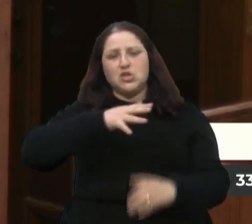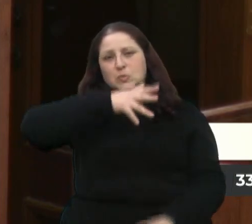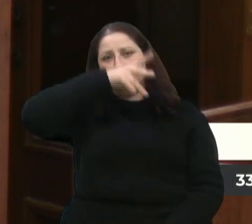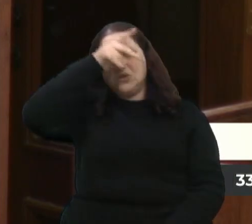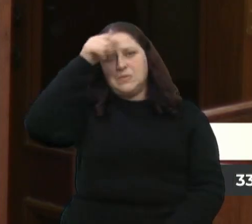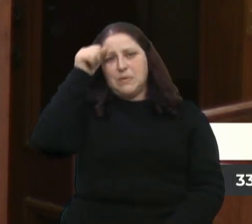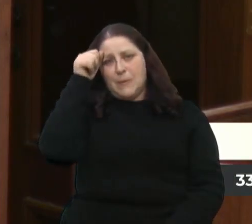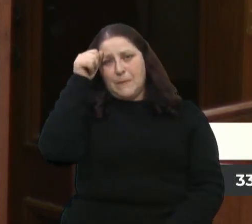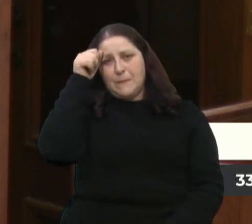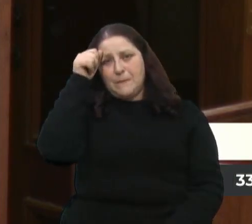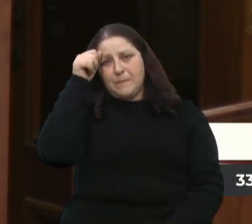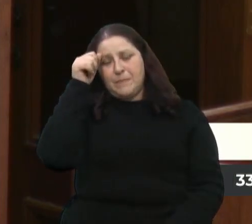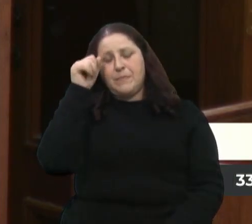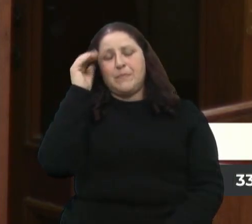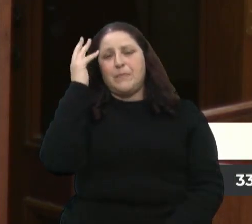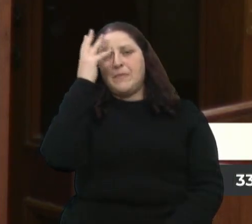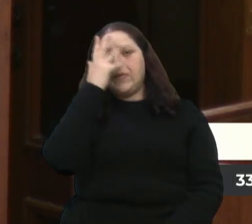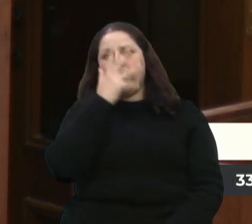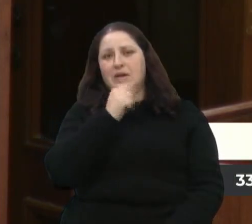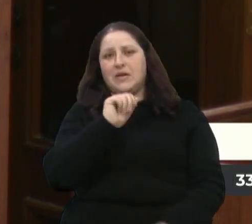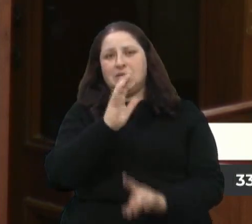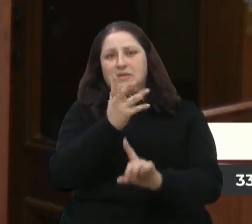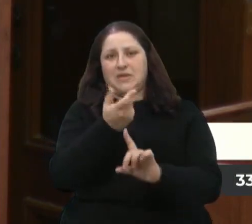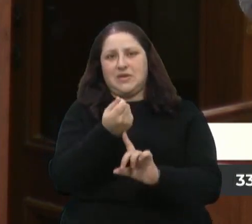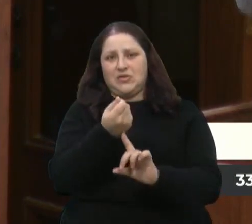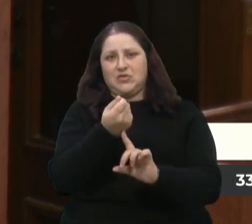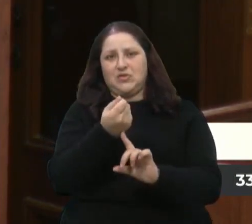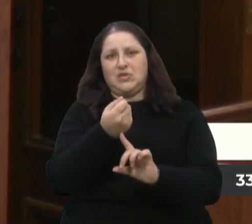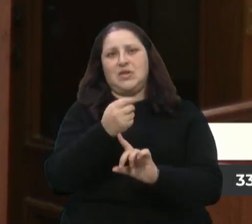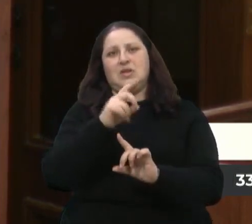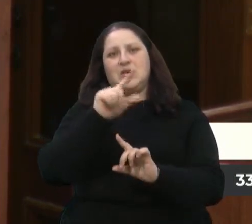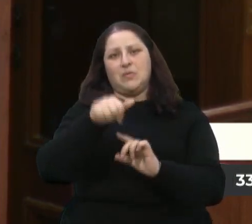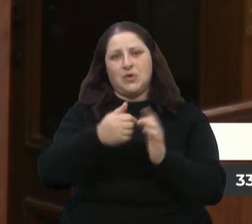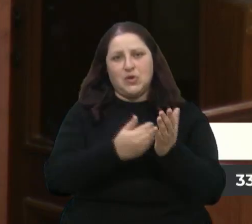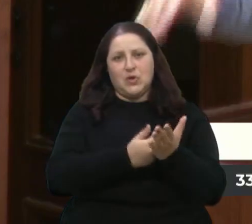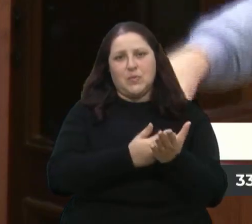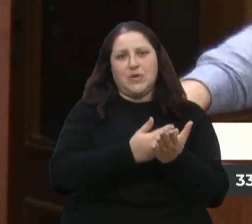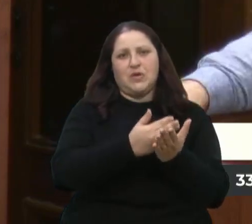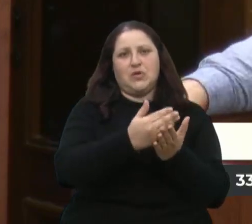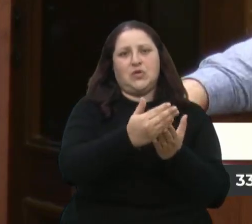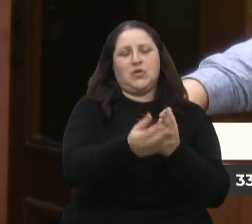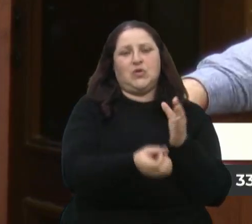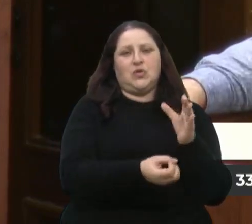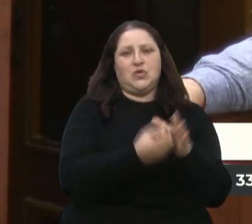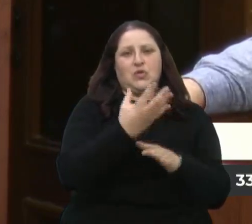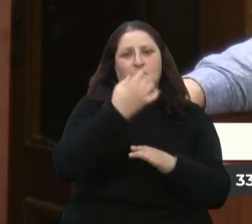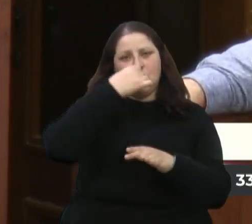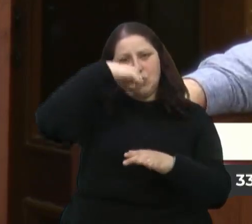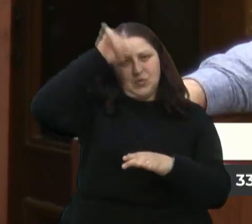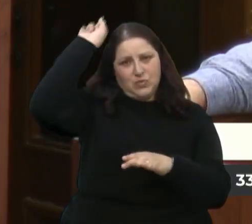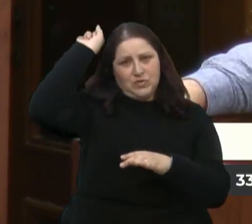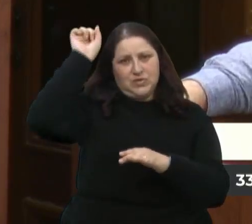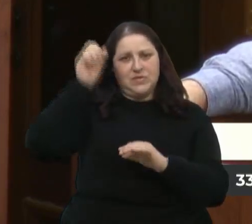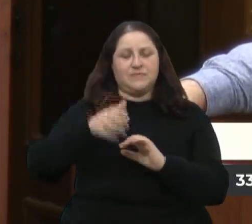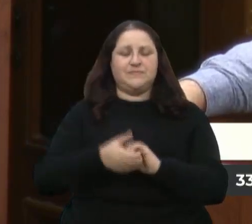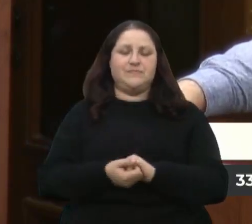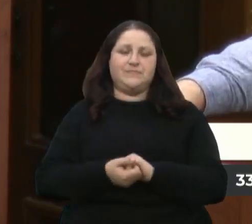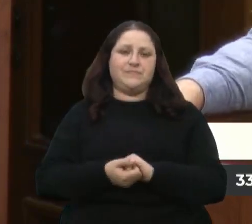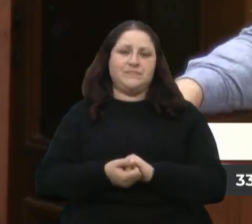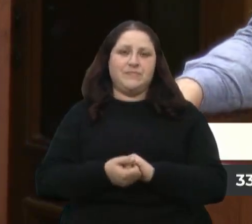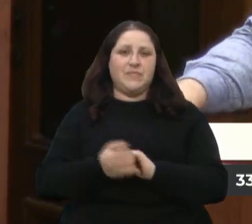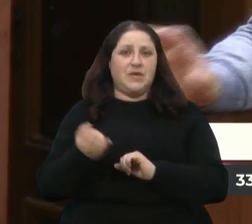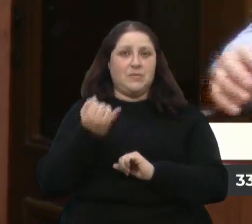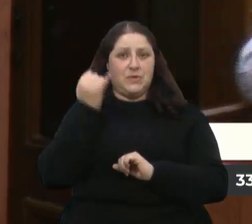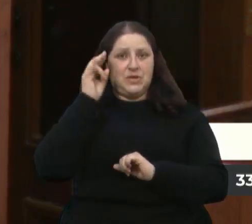municipal de belas artes, que depois dá origem à Universidade de Caxias do Sul. Então, é importante a